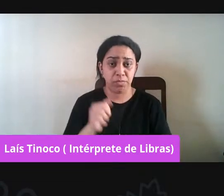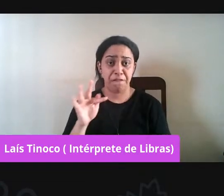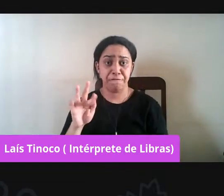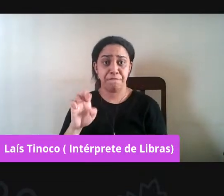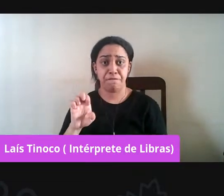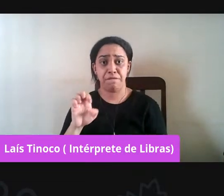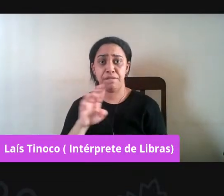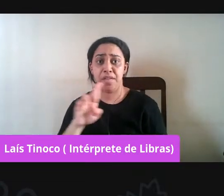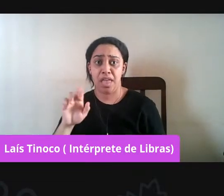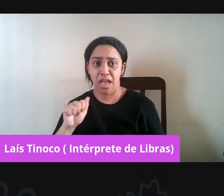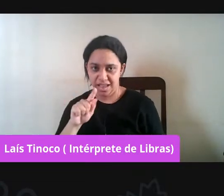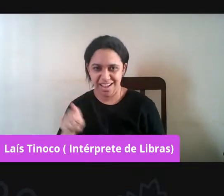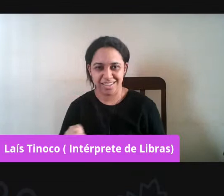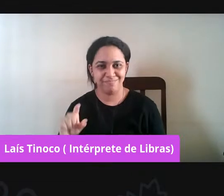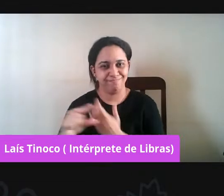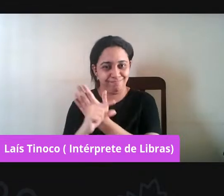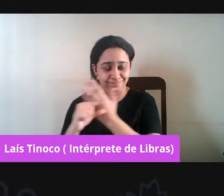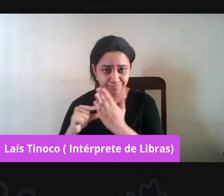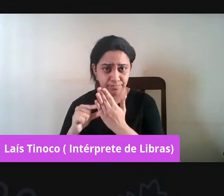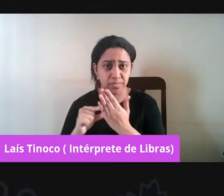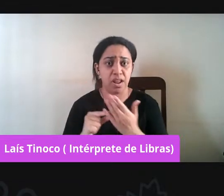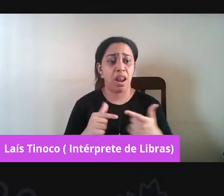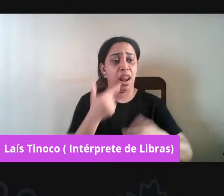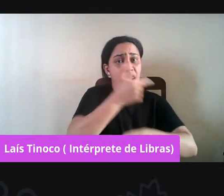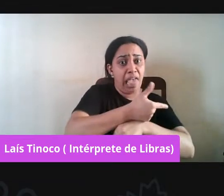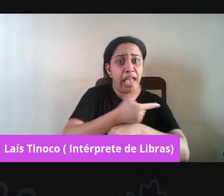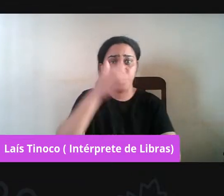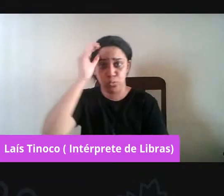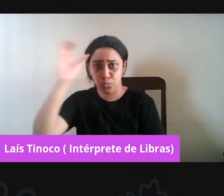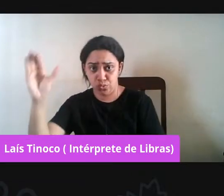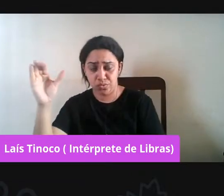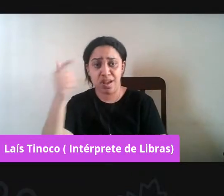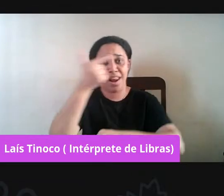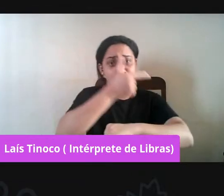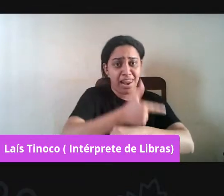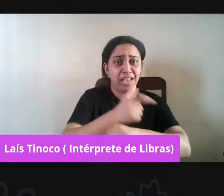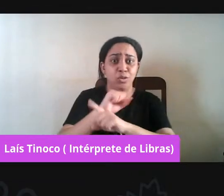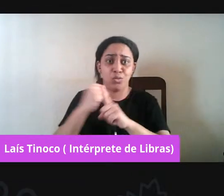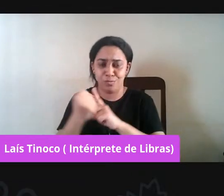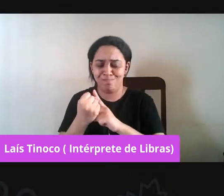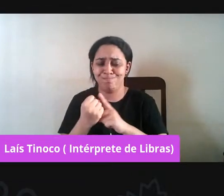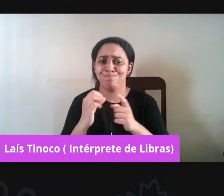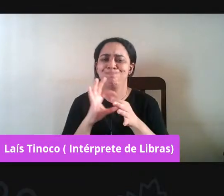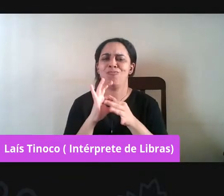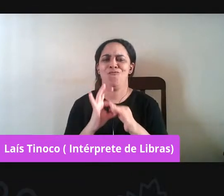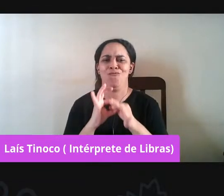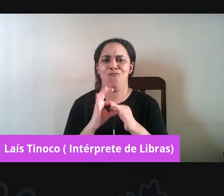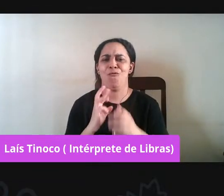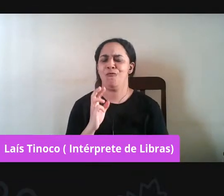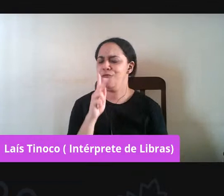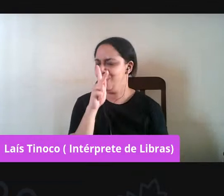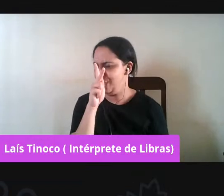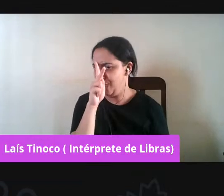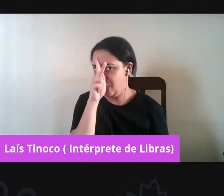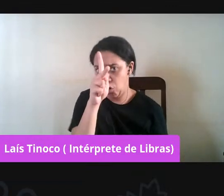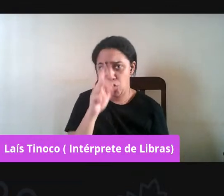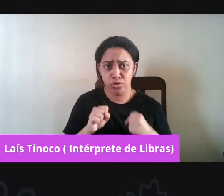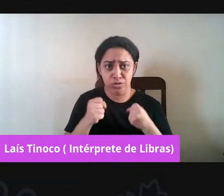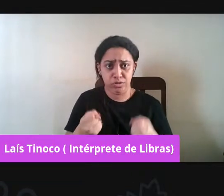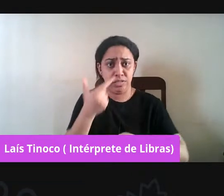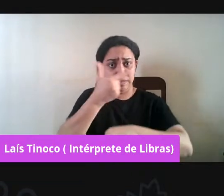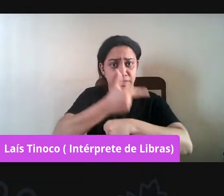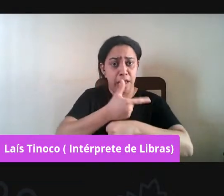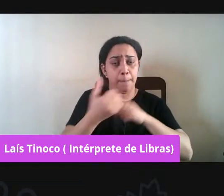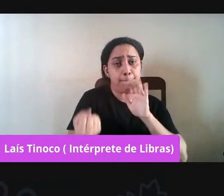entre léxico e cultura, léxico e sociedade, são indubitavelmente muito fortes, considerando-se que o léxico, com seu